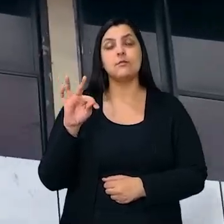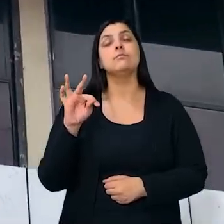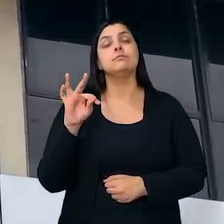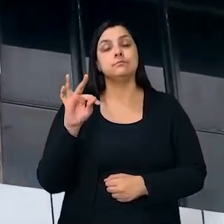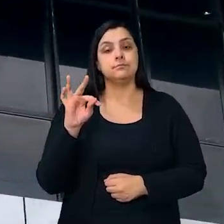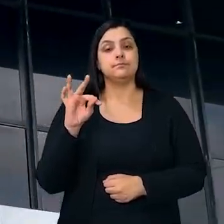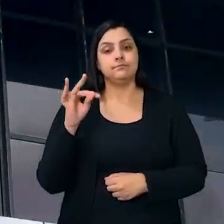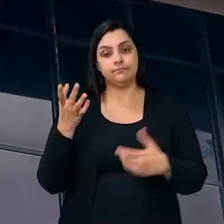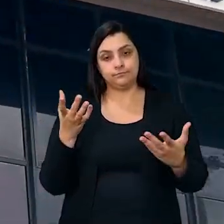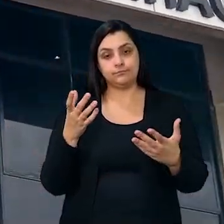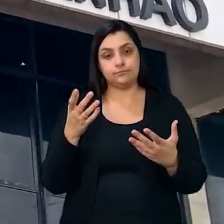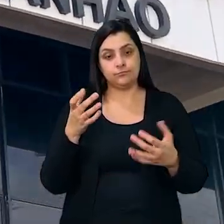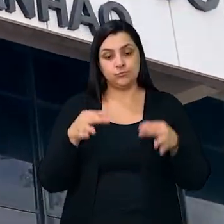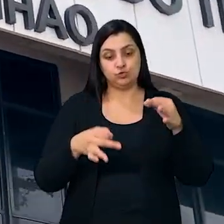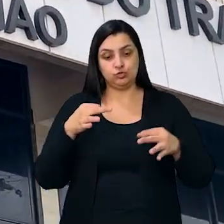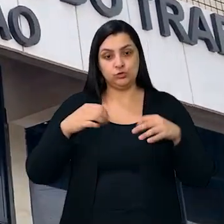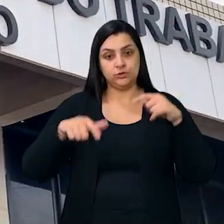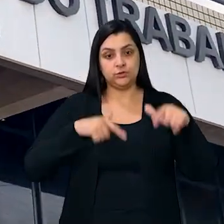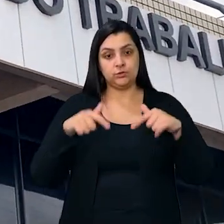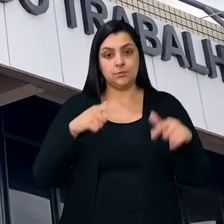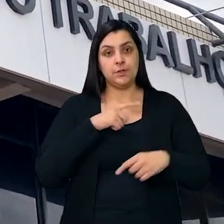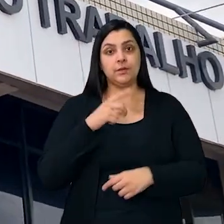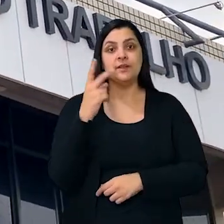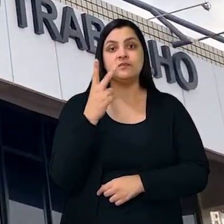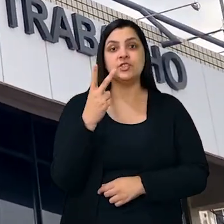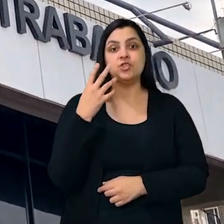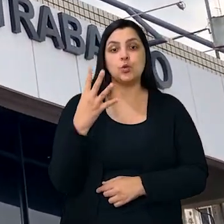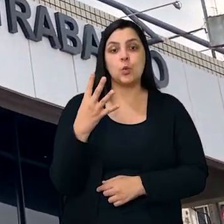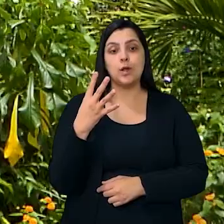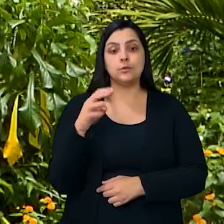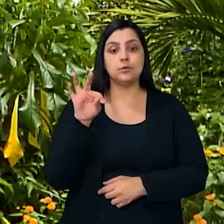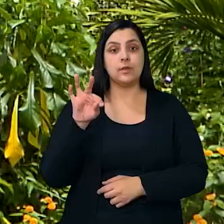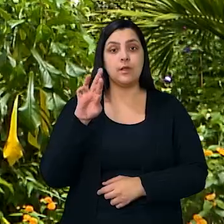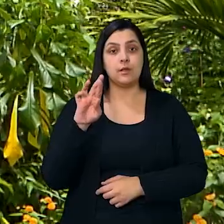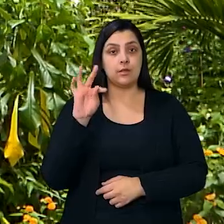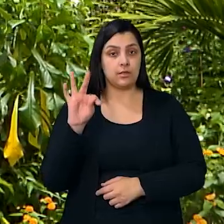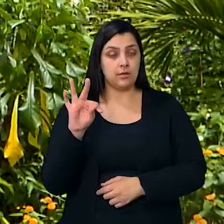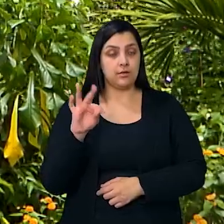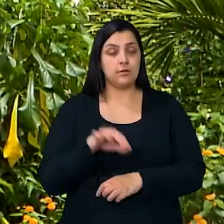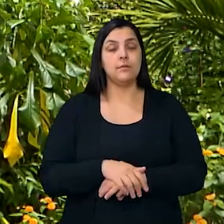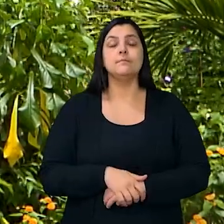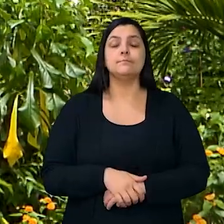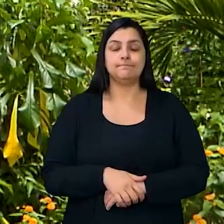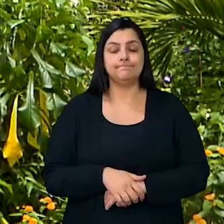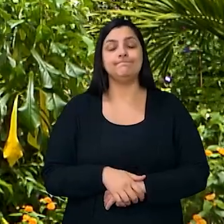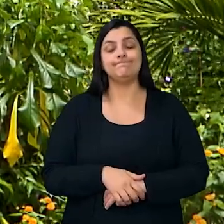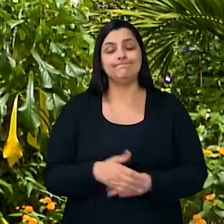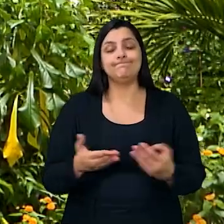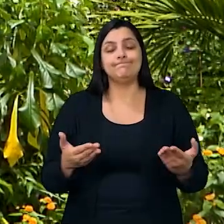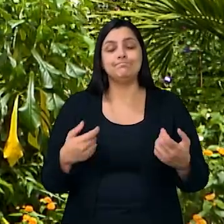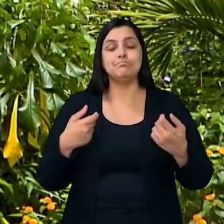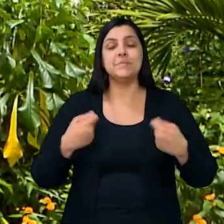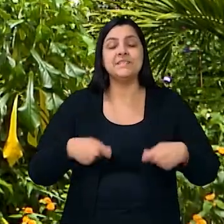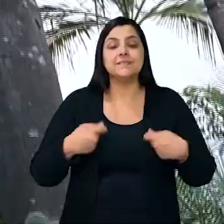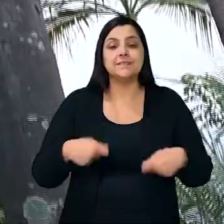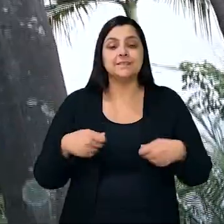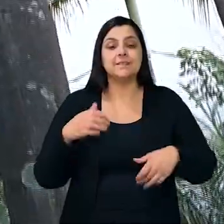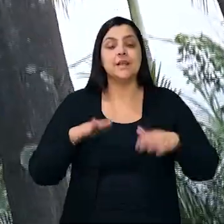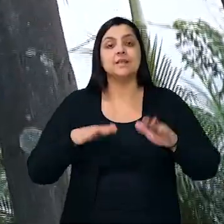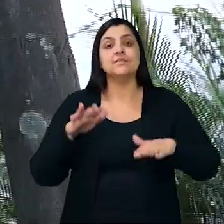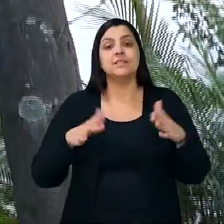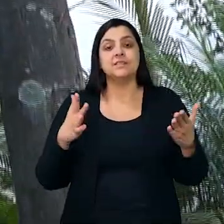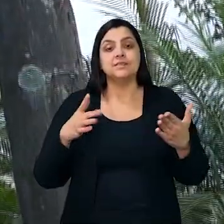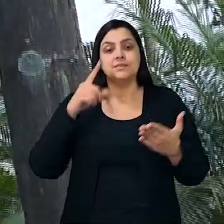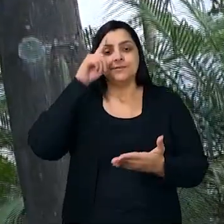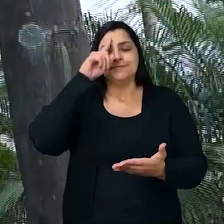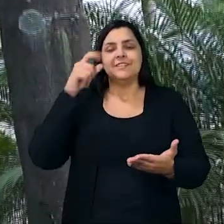Brasil, no caso da Justiça do Trabalho, são 24 tribunais regionais, e isso demanda, muitas